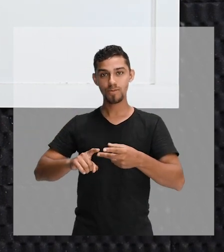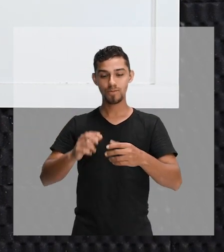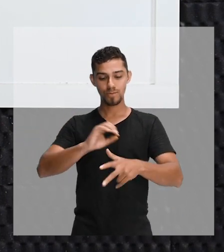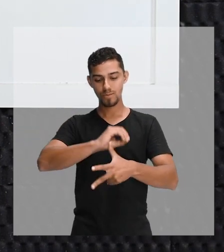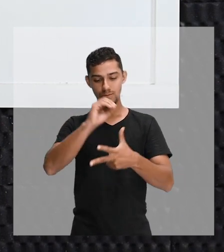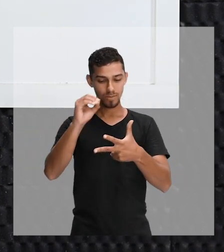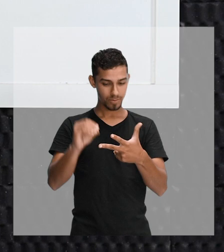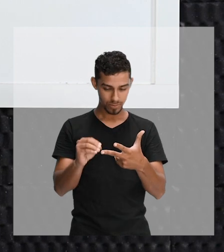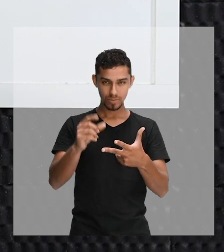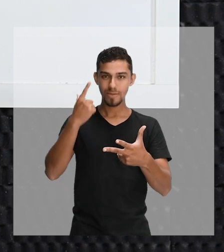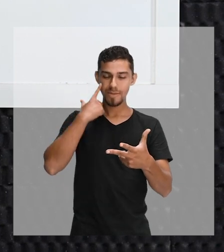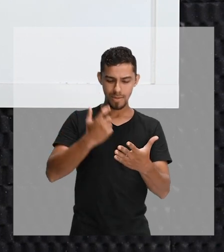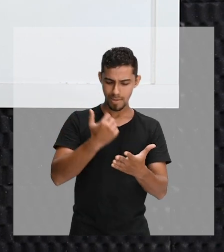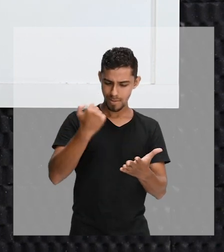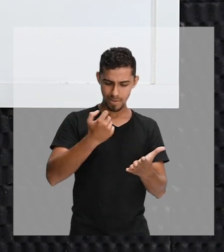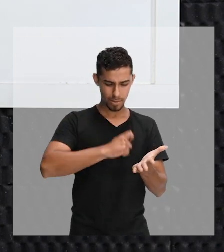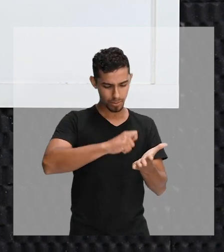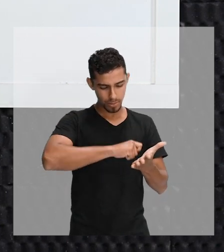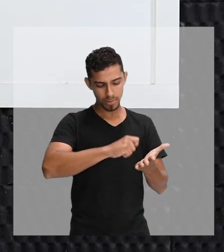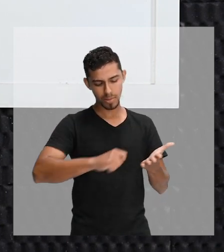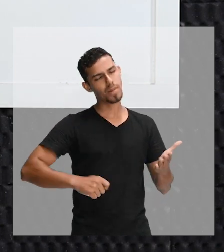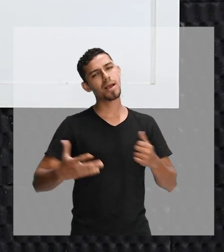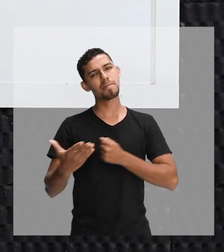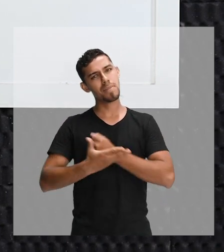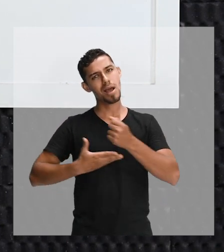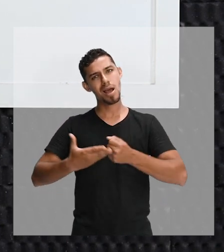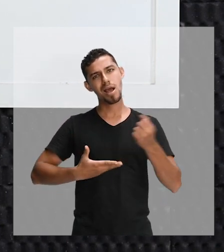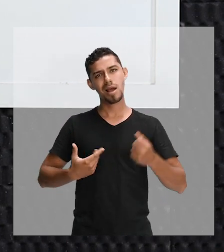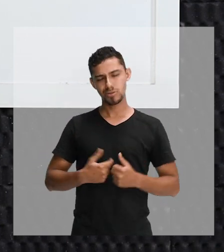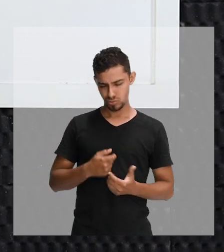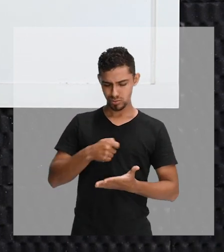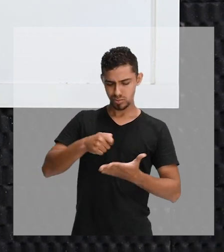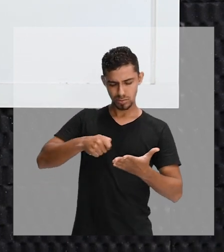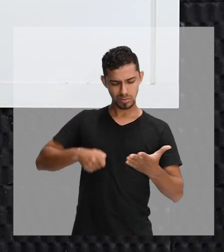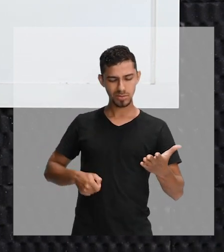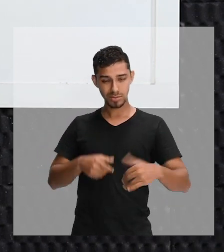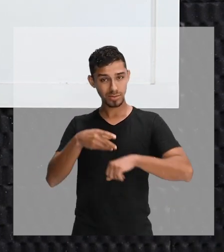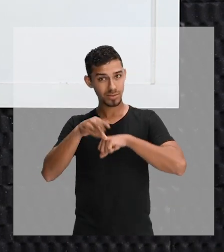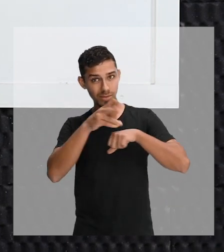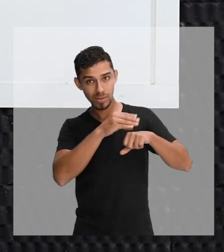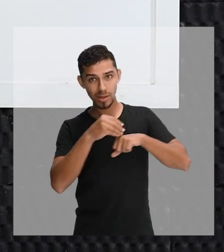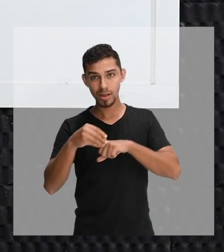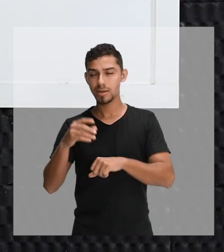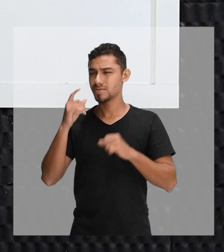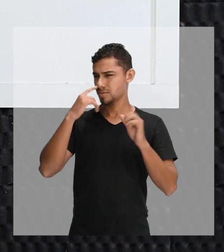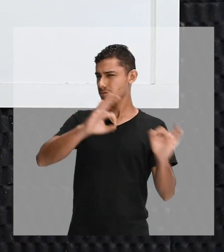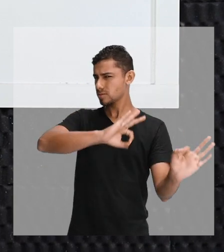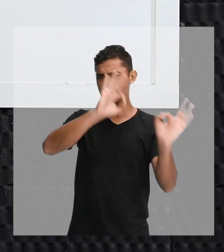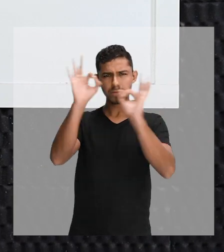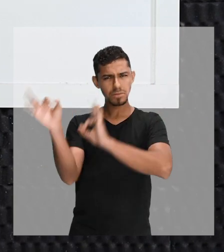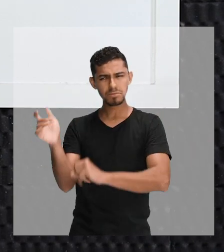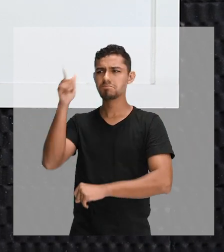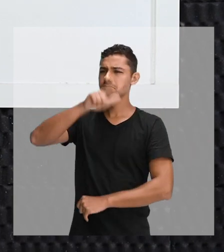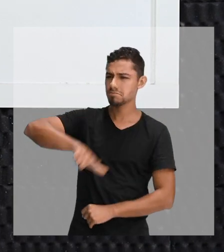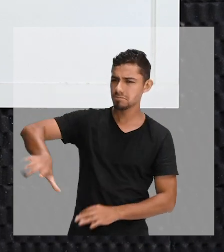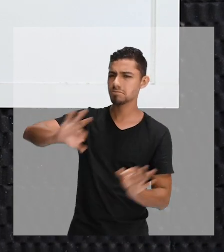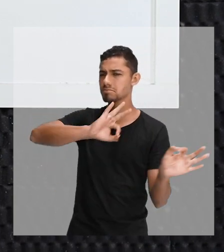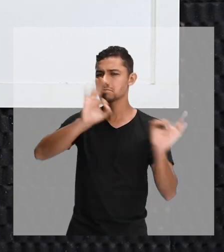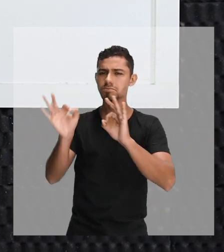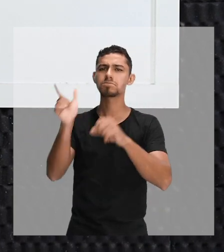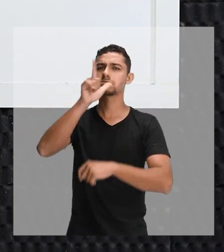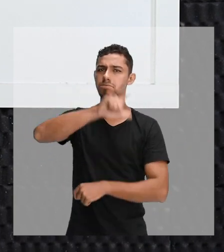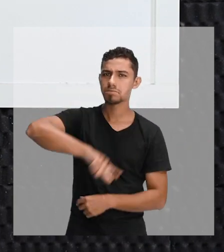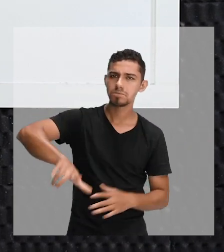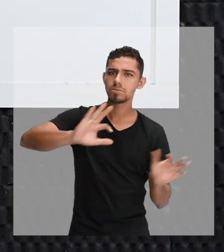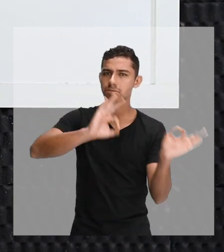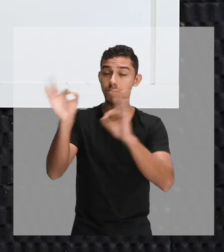tua caneta aí, pega o teu caderno. A caneta e caderno é básico. Para tu anotar as dicas, tá? Tu pode assistir a hora que tu quiser, voltar várias vezes,